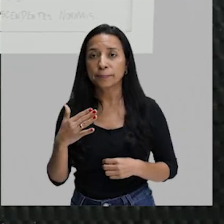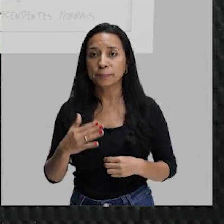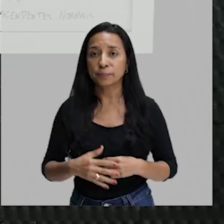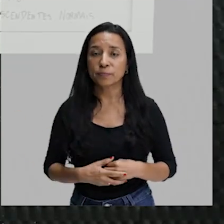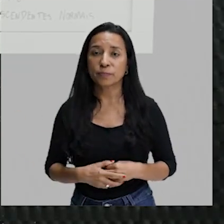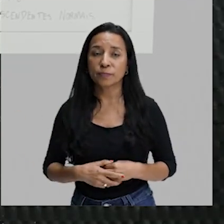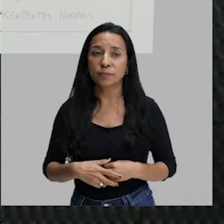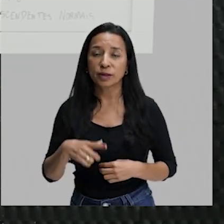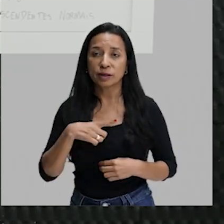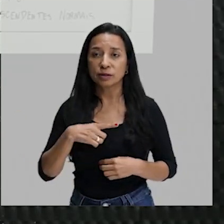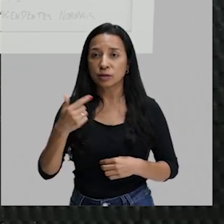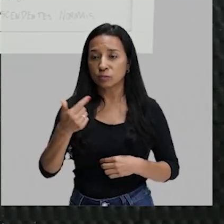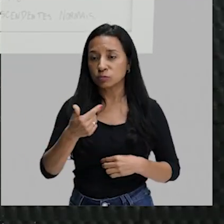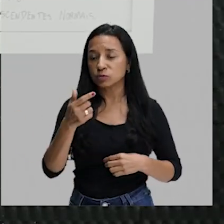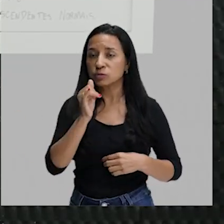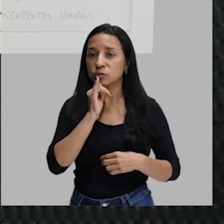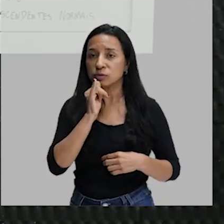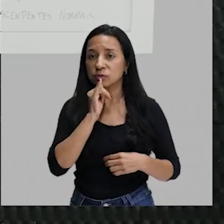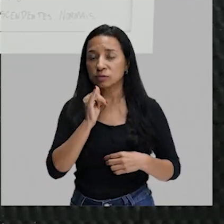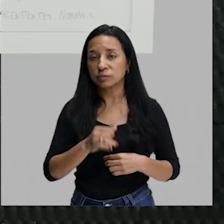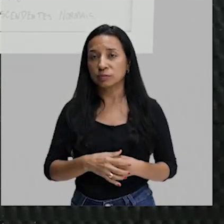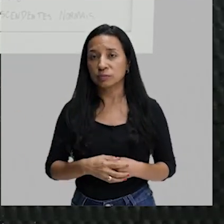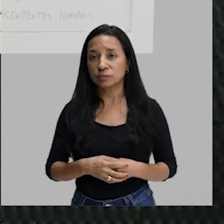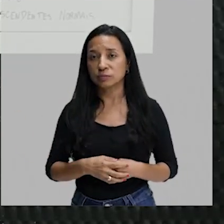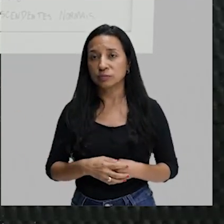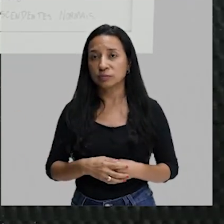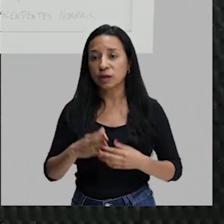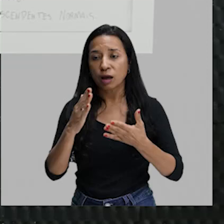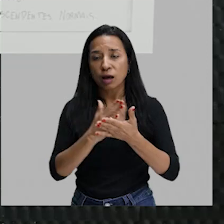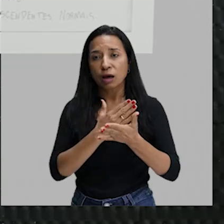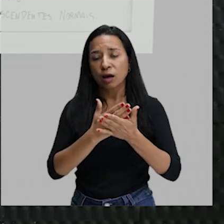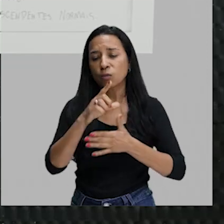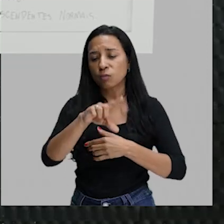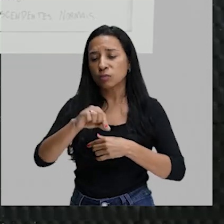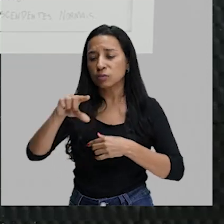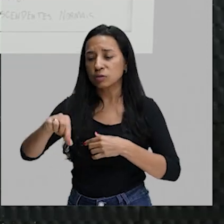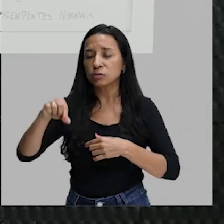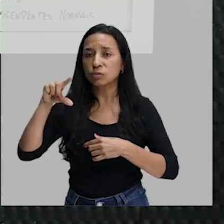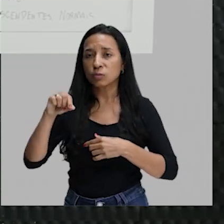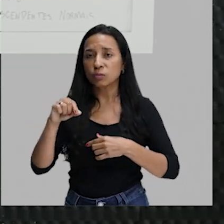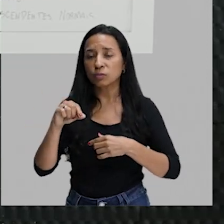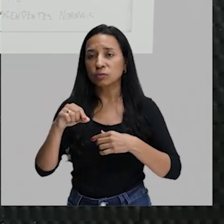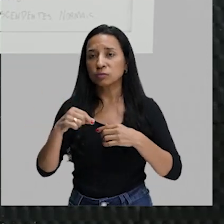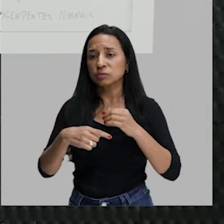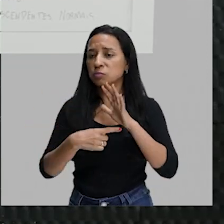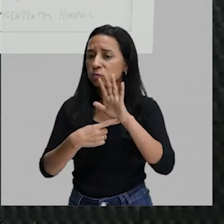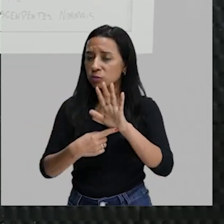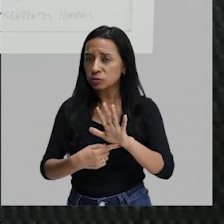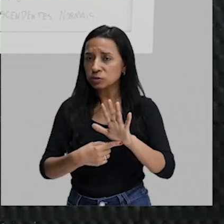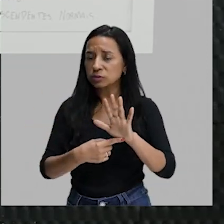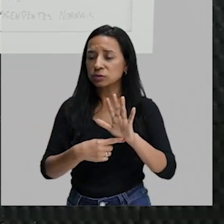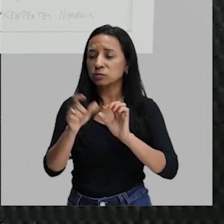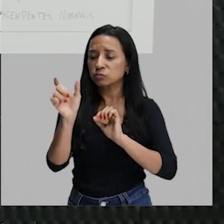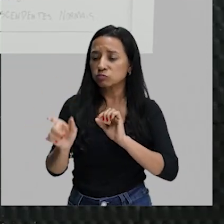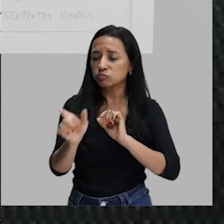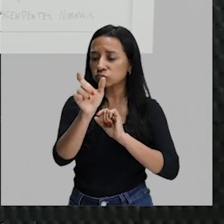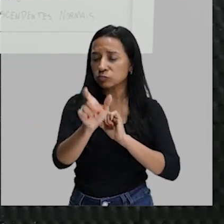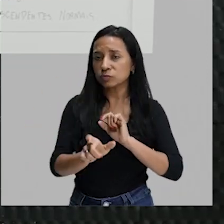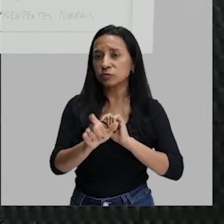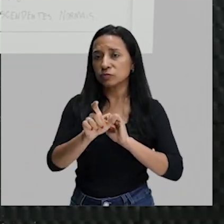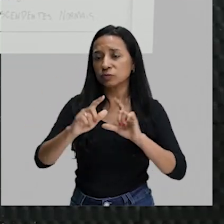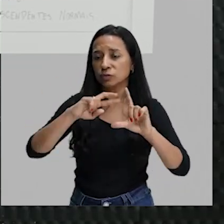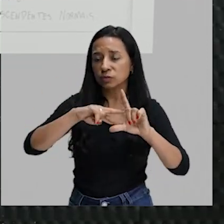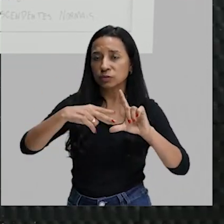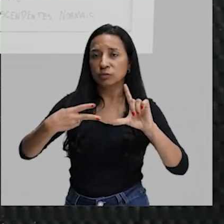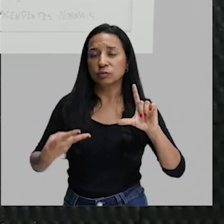Nós temos aqui o segundo exemplo e ele colocou algumas alternativas a respeito de cada um dos indivíduos desse